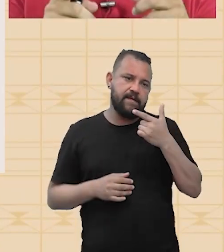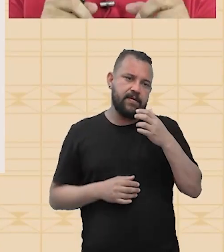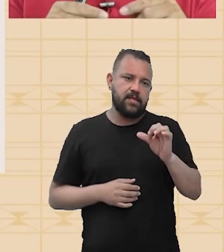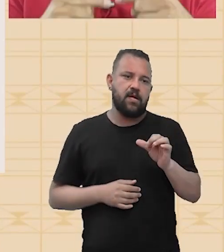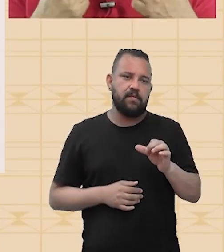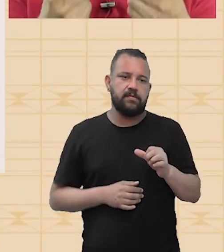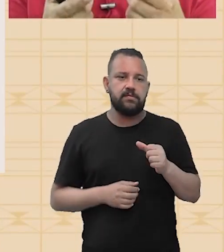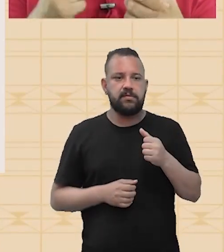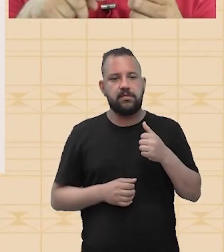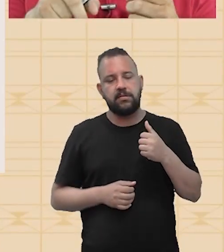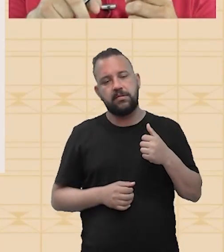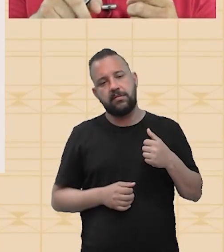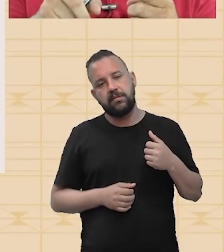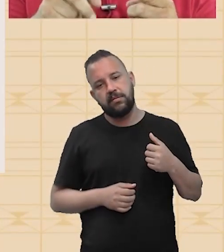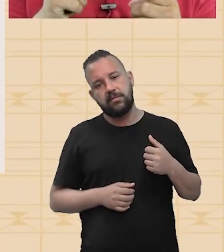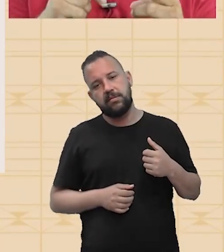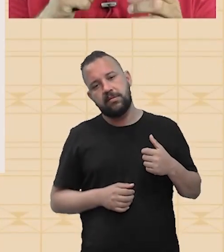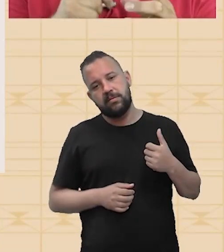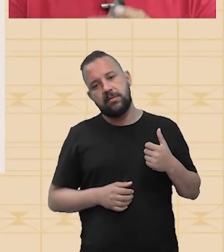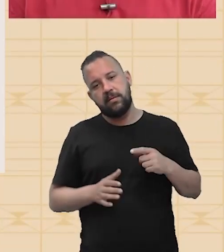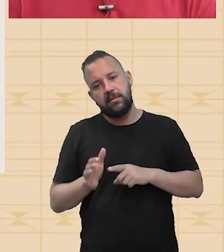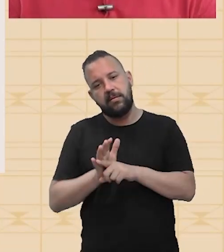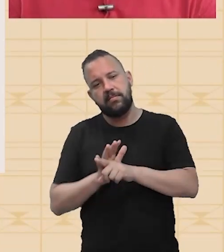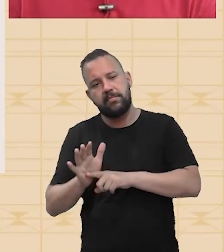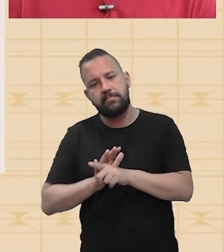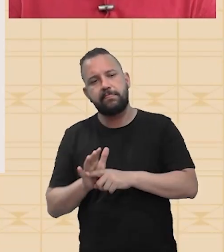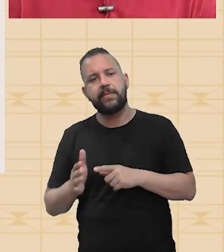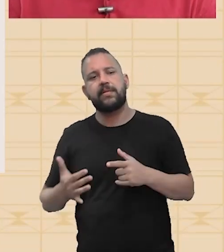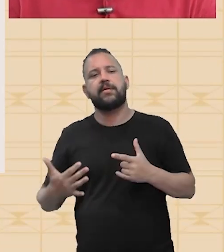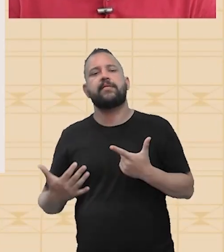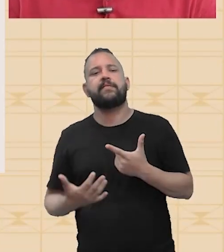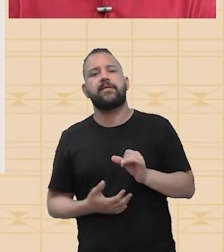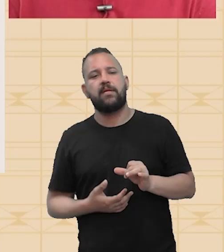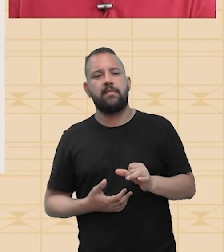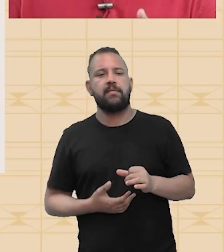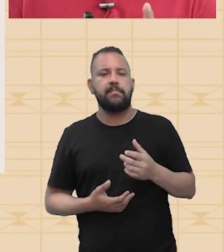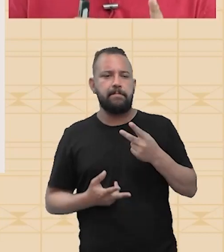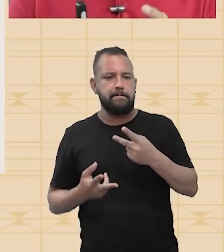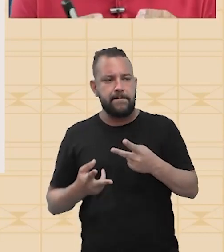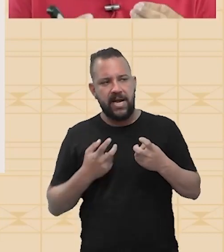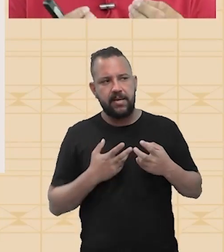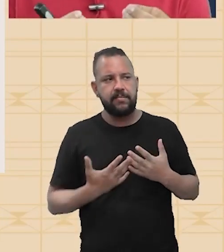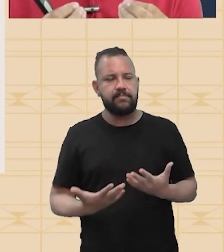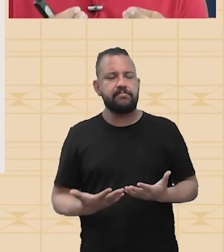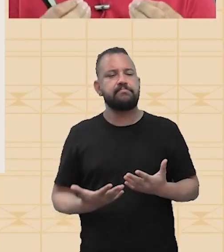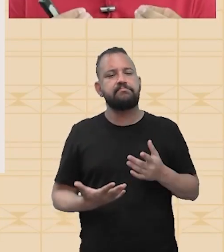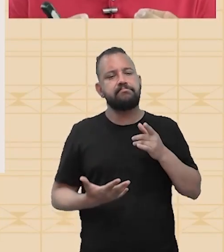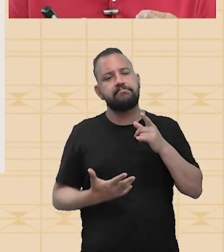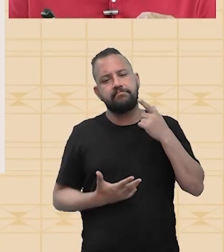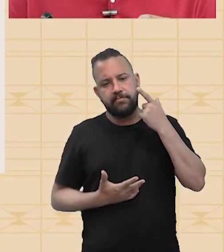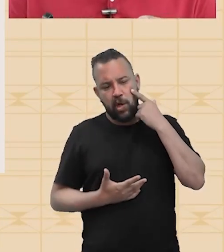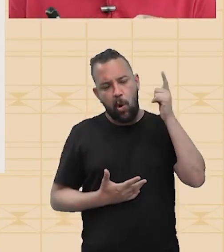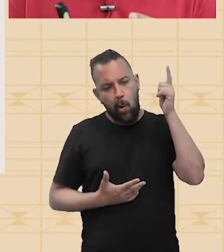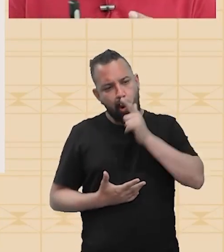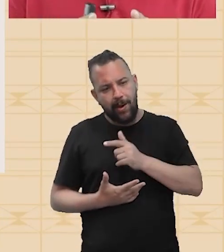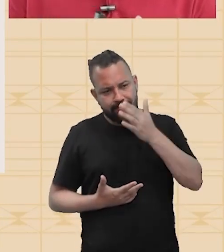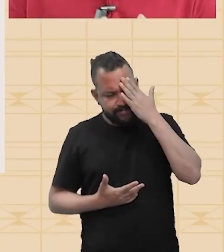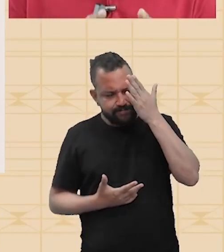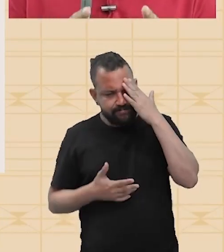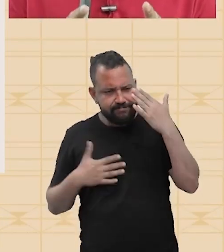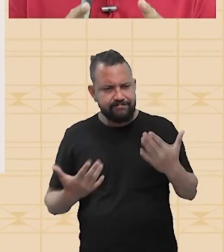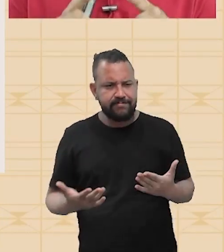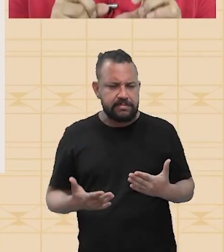não tendo mulher alguma na pesquisa com 29 anos de idade. Tu percebe? Você consegue entender comigo que